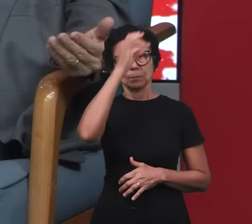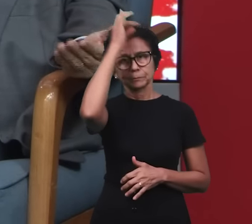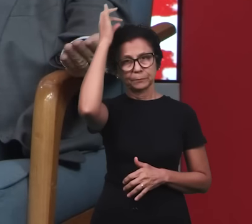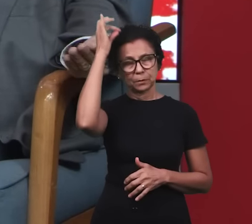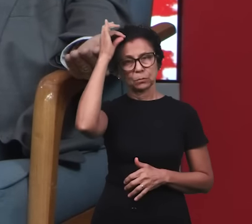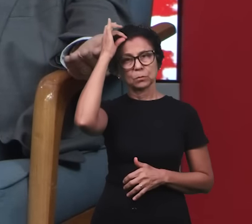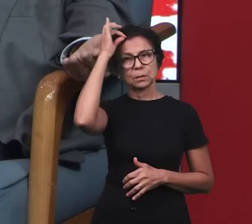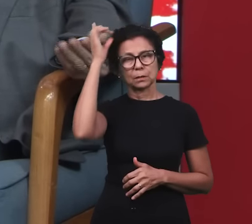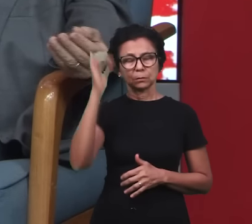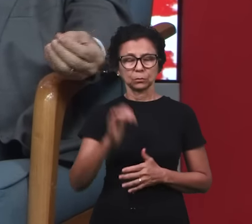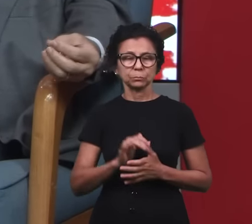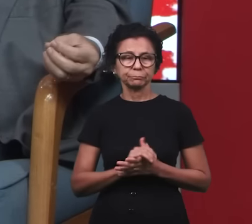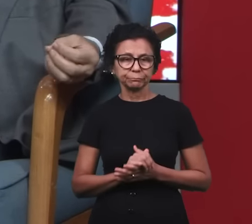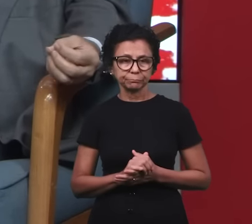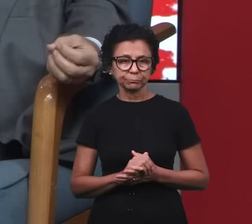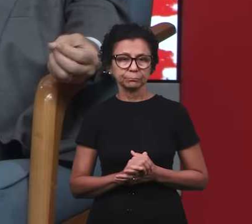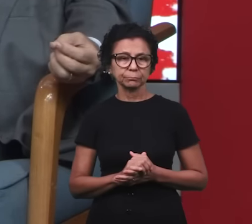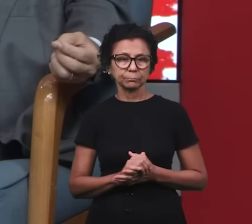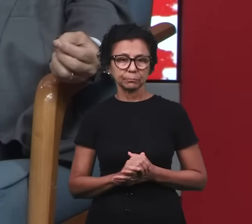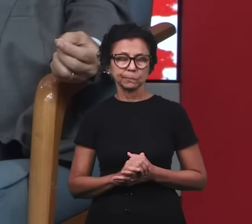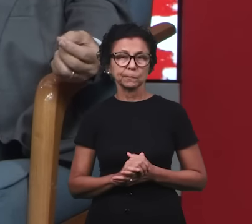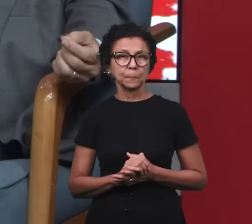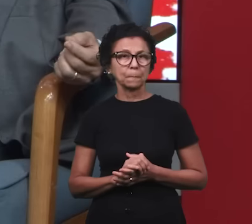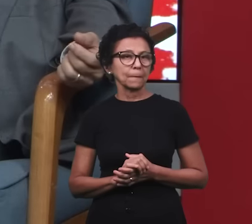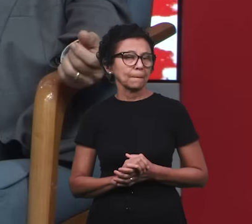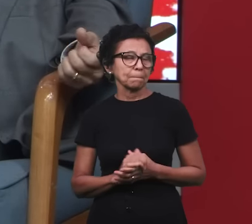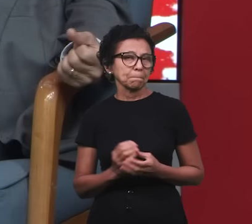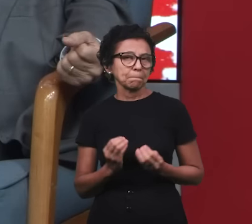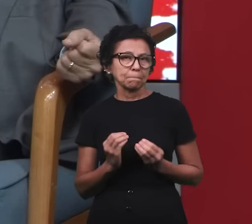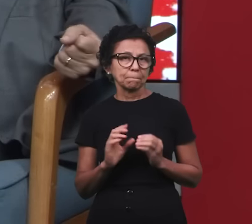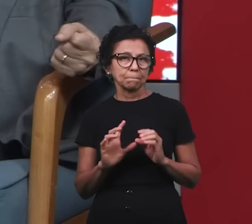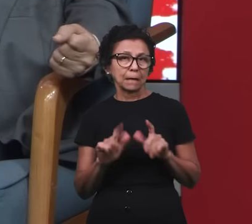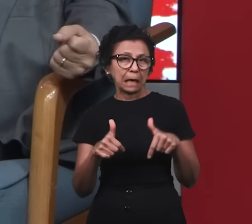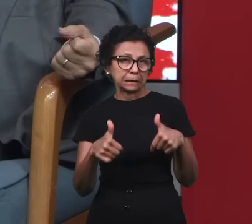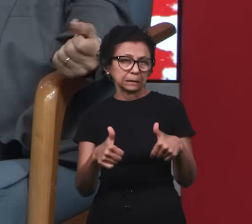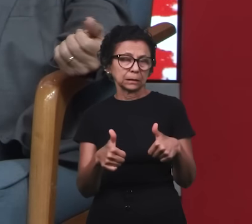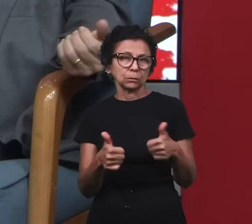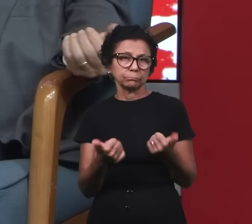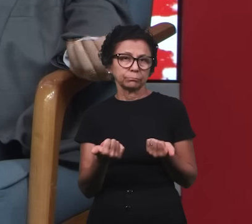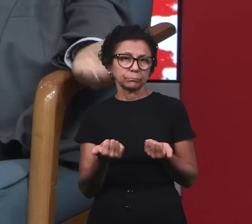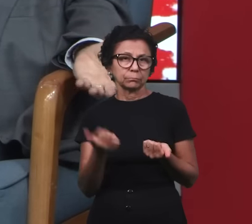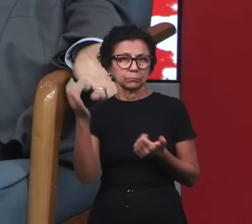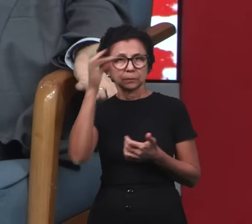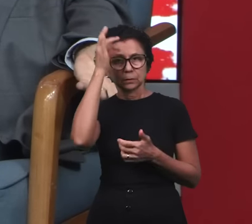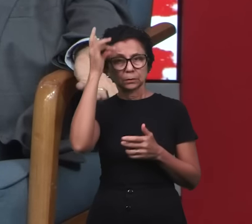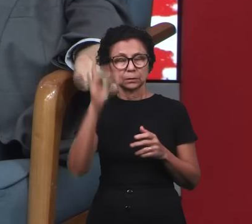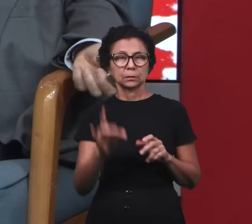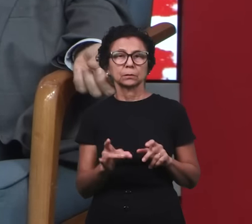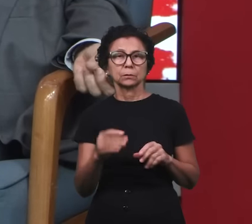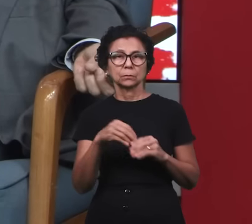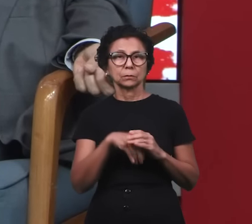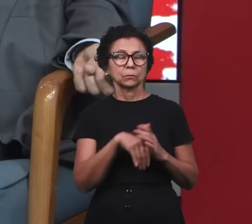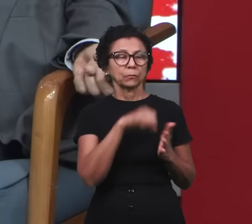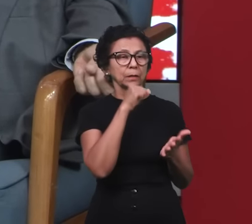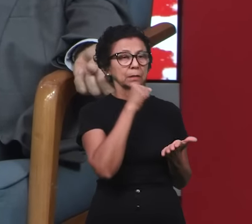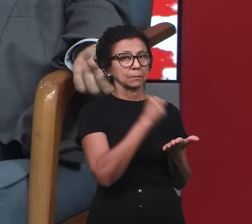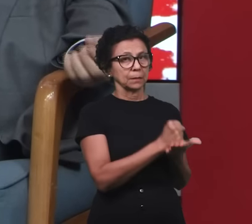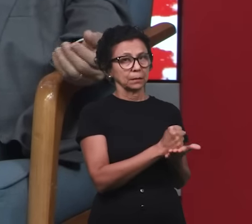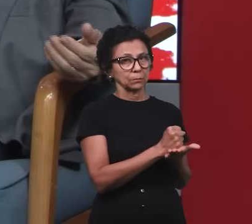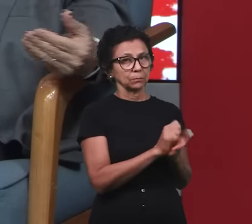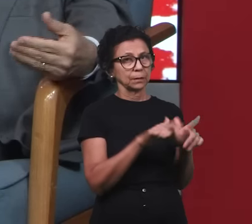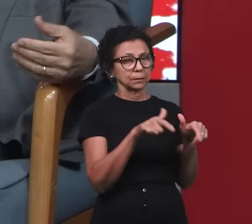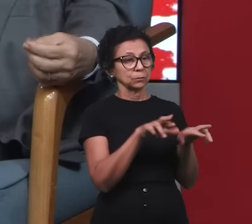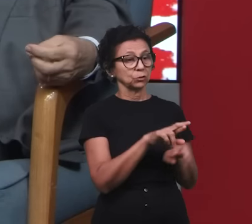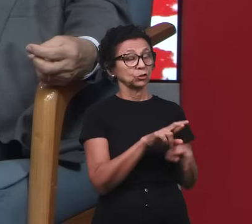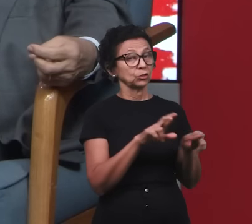a forma diferente do Espírito Santo operar no Velho Testamento e